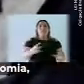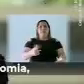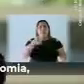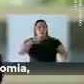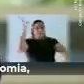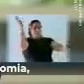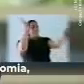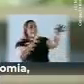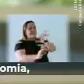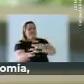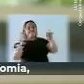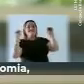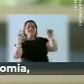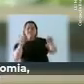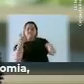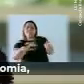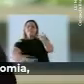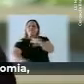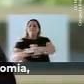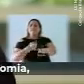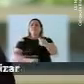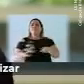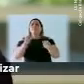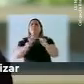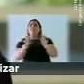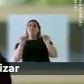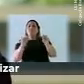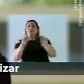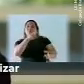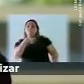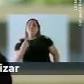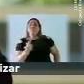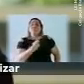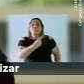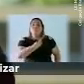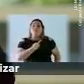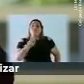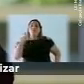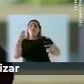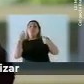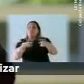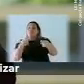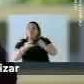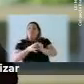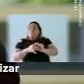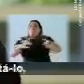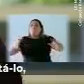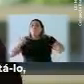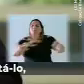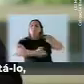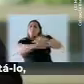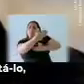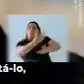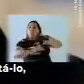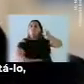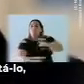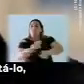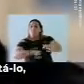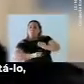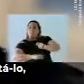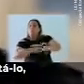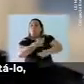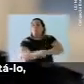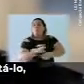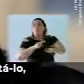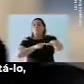preparado, sim, para a questão da economia. Fazer com que nós venhamos a desburocratizar o nosso mercado de trabalho,